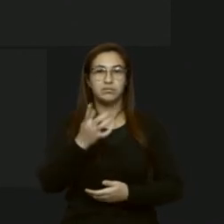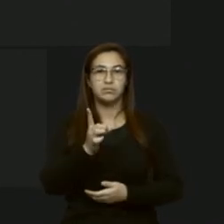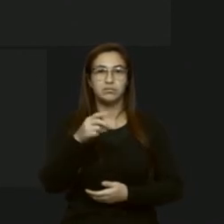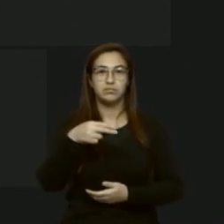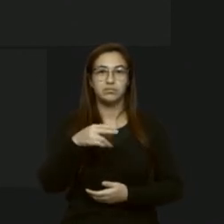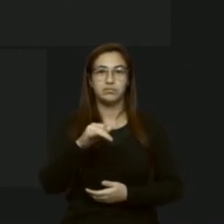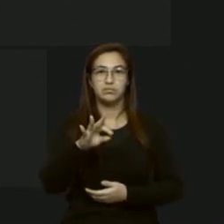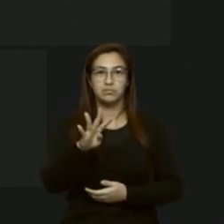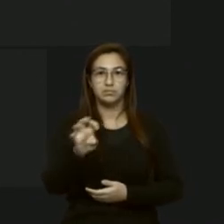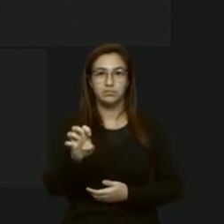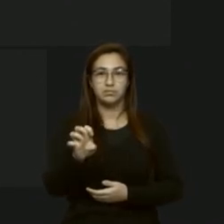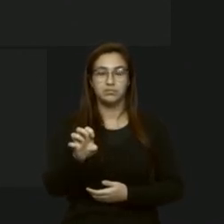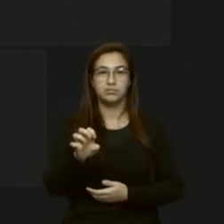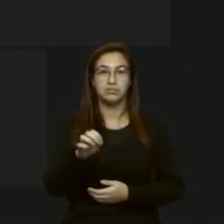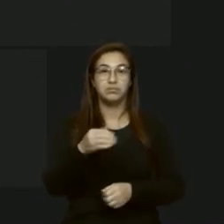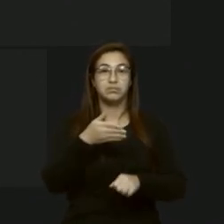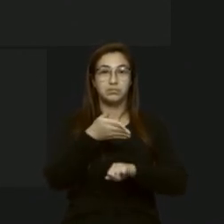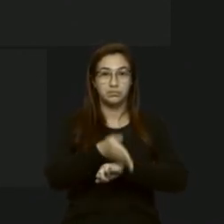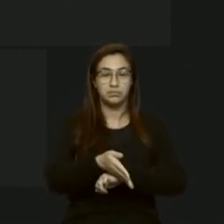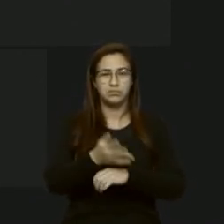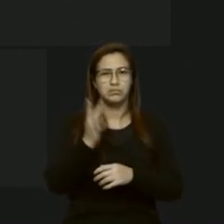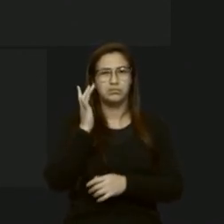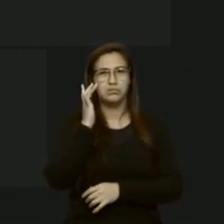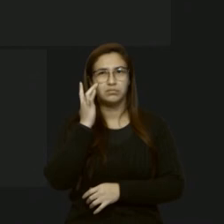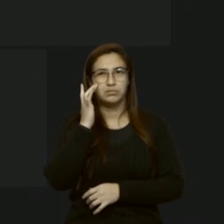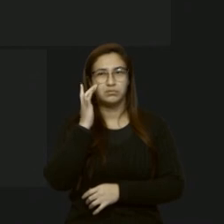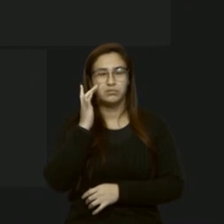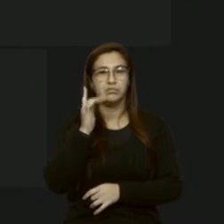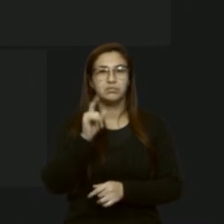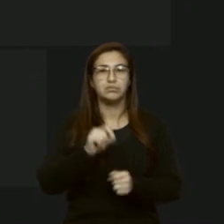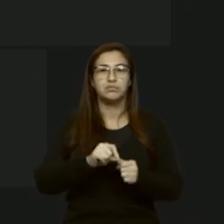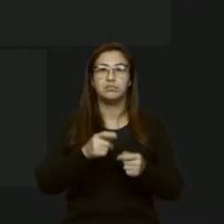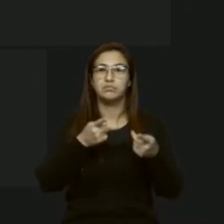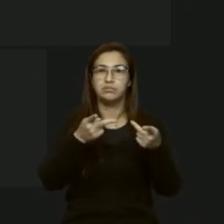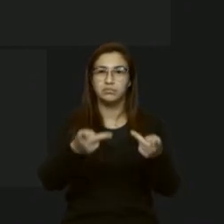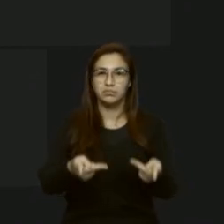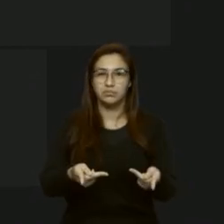DENIT que esteve, me parece, fazendo essa visita